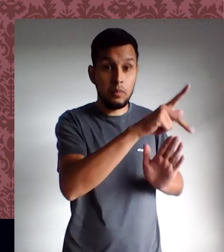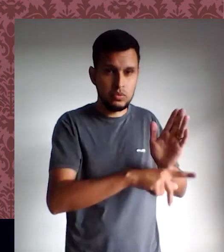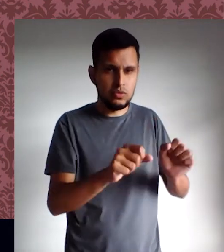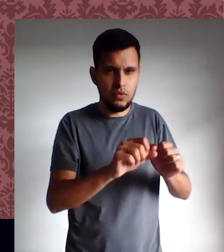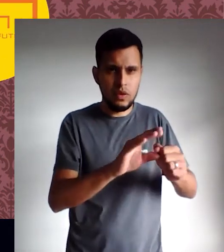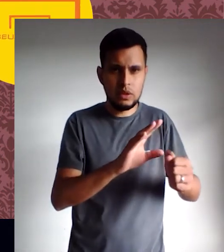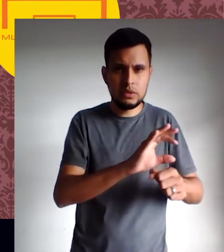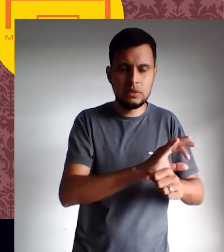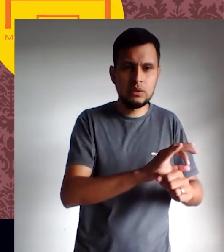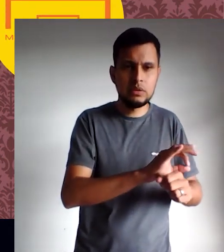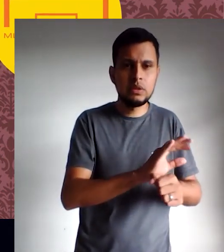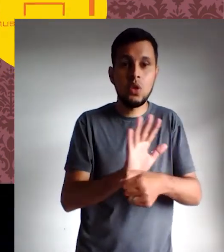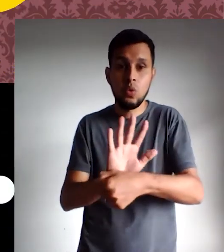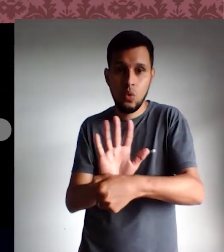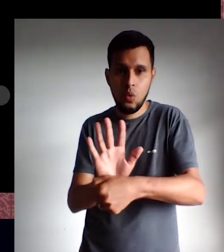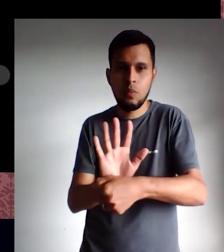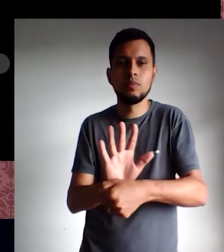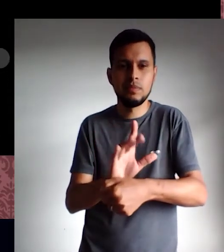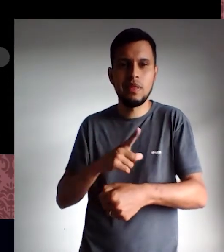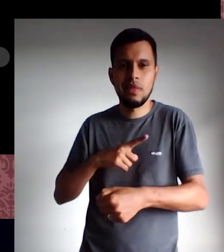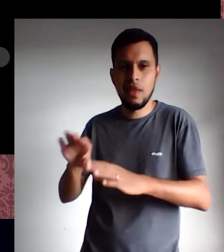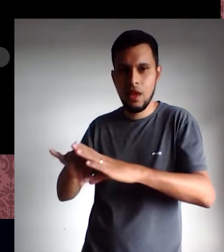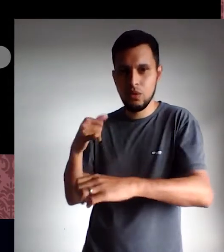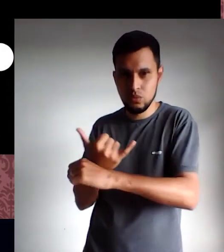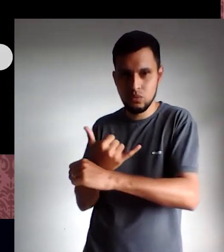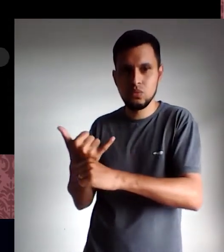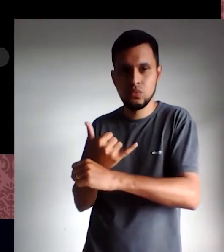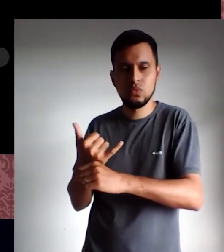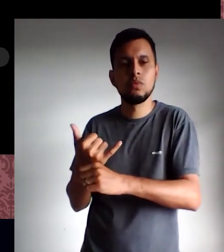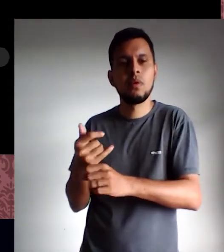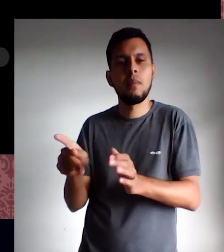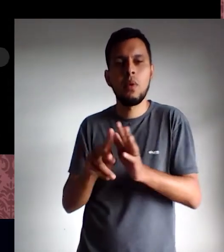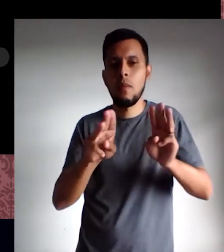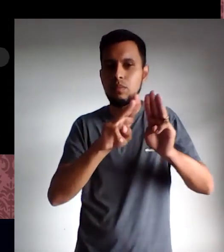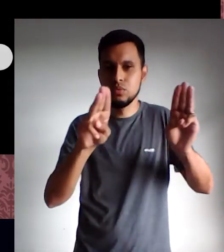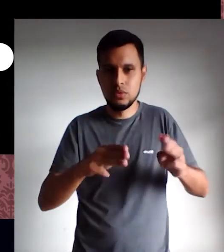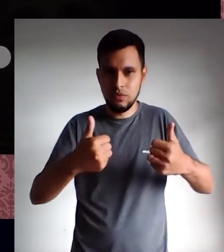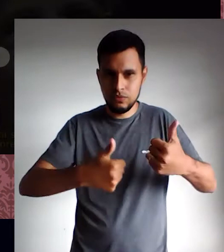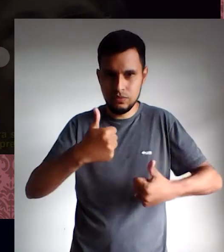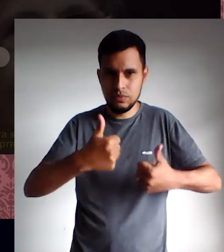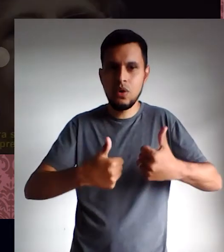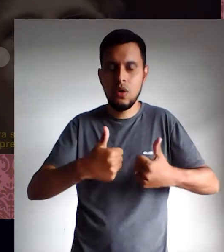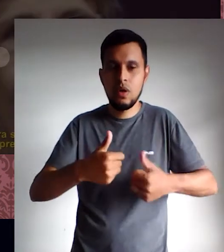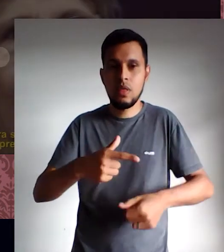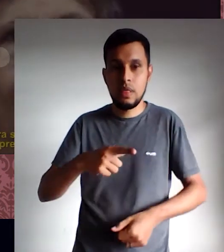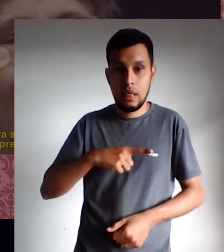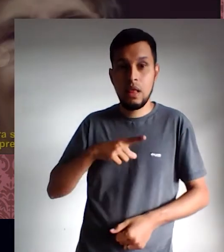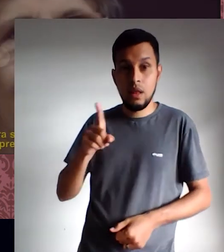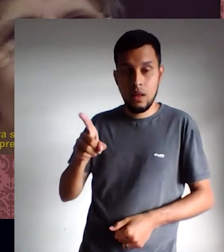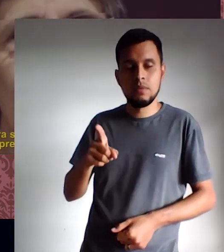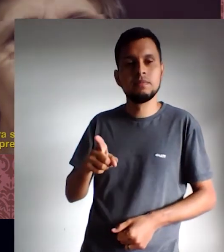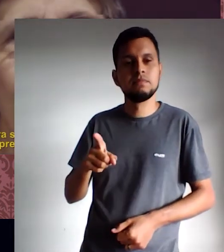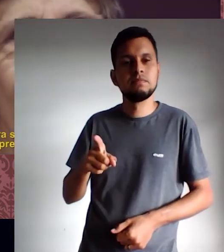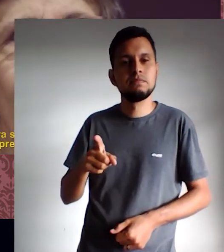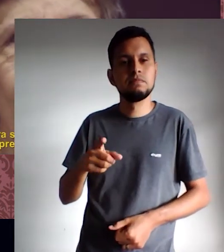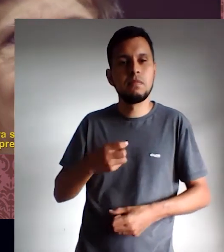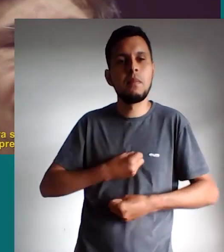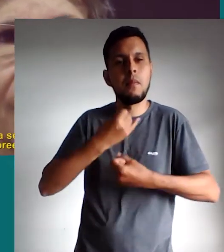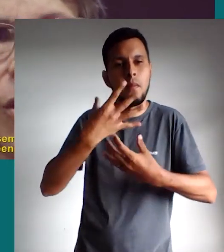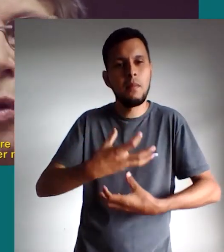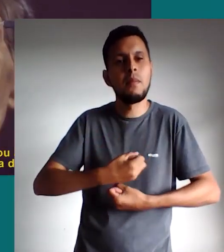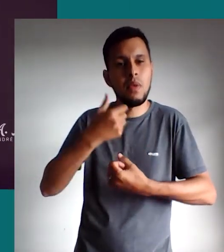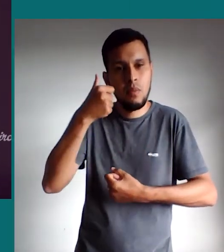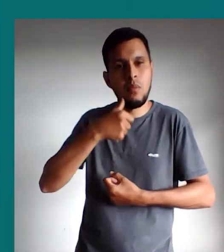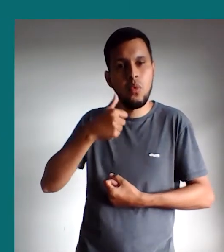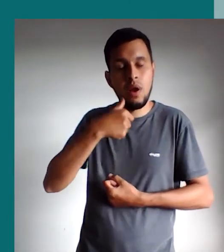que está no nosso canal do YouTube, do Museu do Futebol, e ali tem um depoimento que todas as vezes que eu assisto o